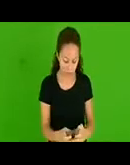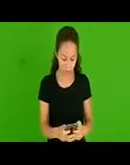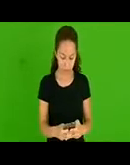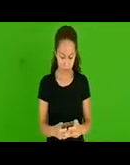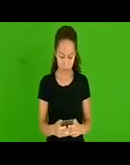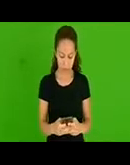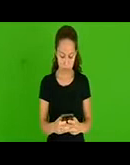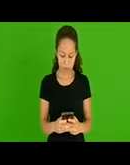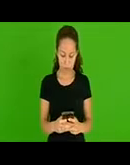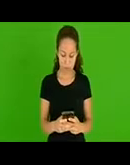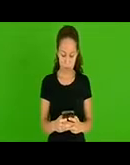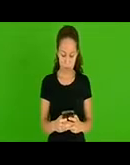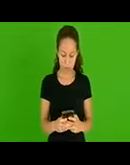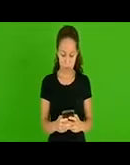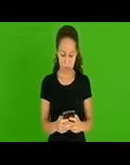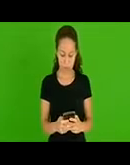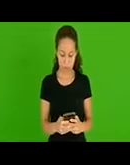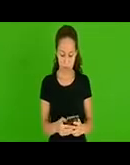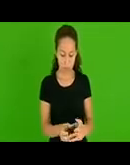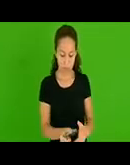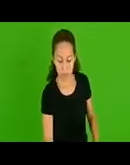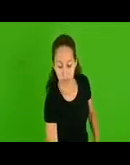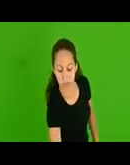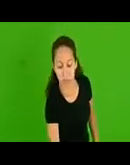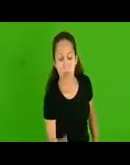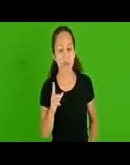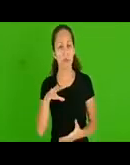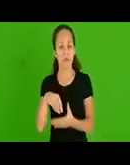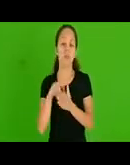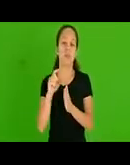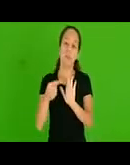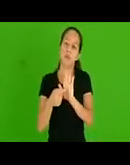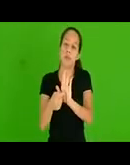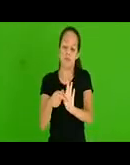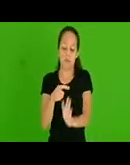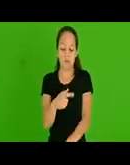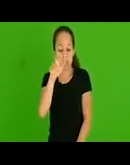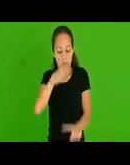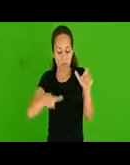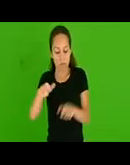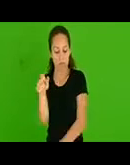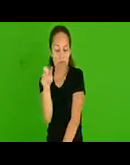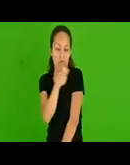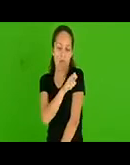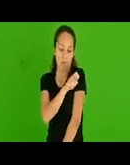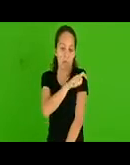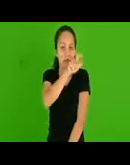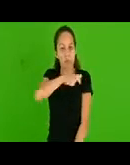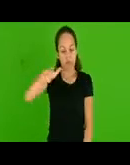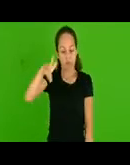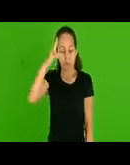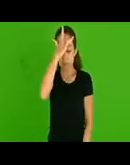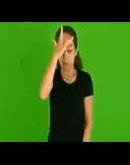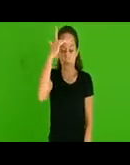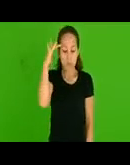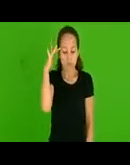que que ela representa na vida das pessoas, dos alunos, né, qual é a nossa postura diante da realidade